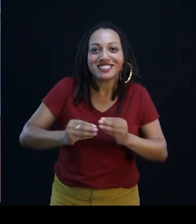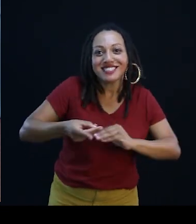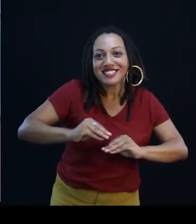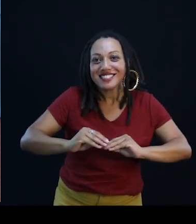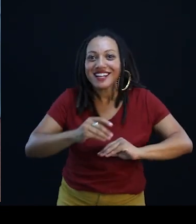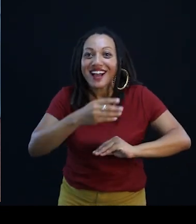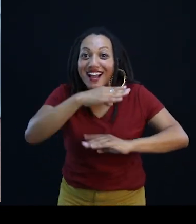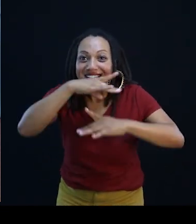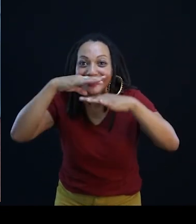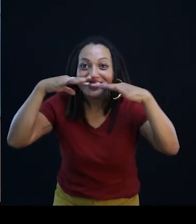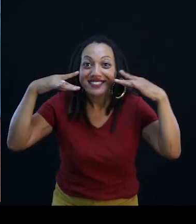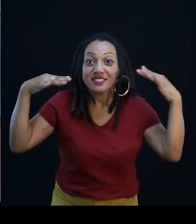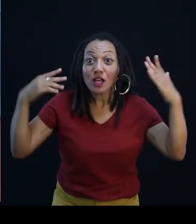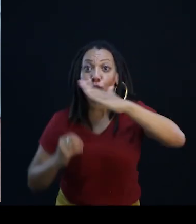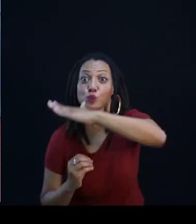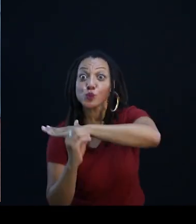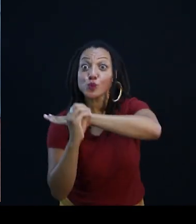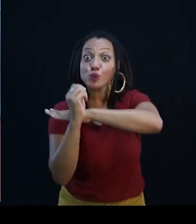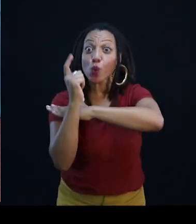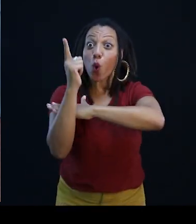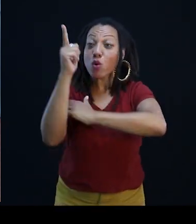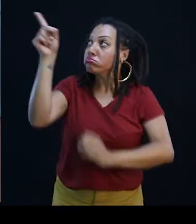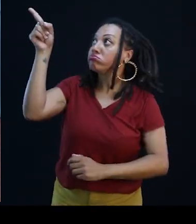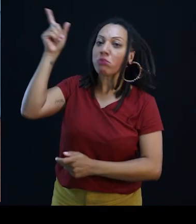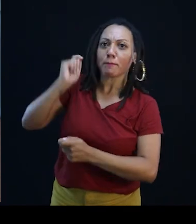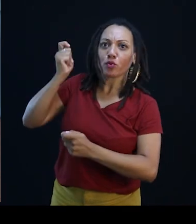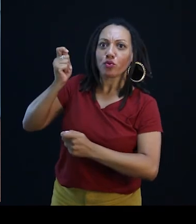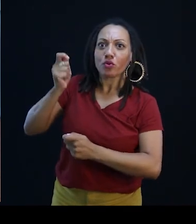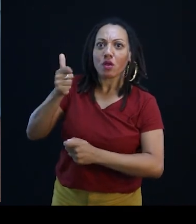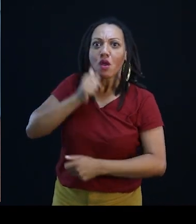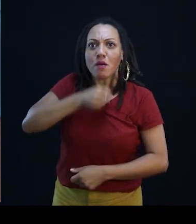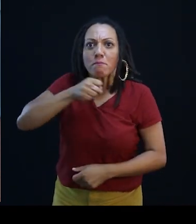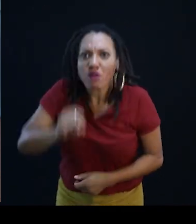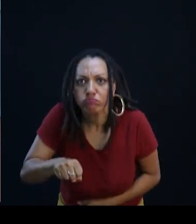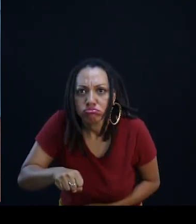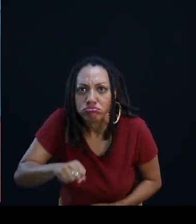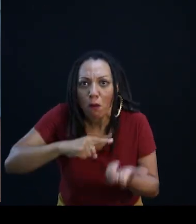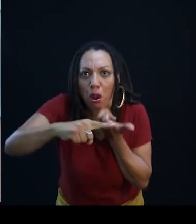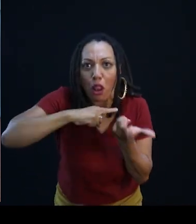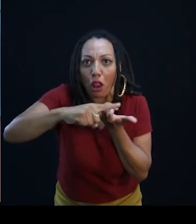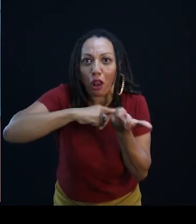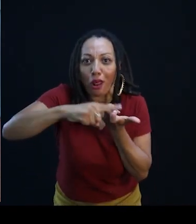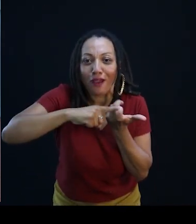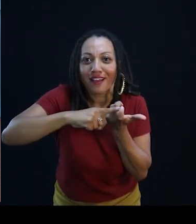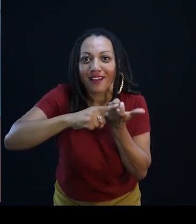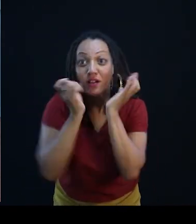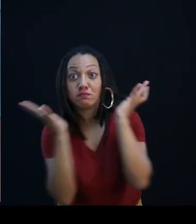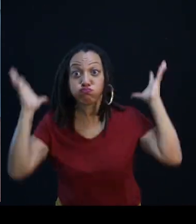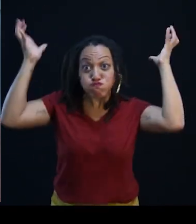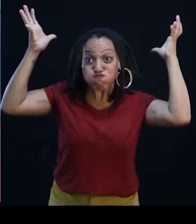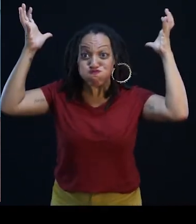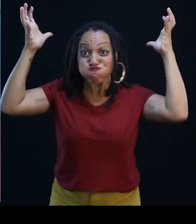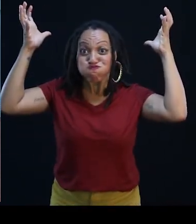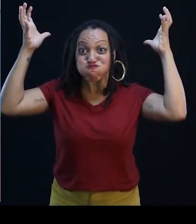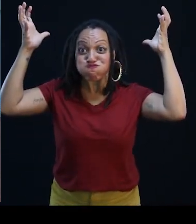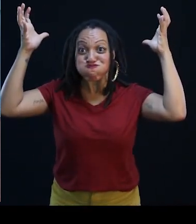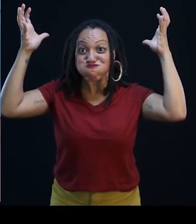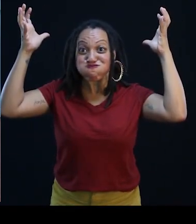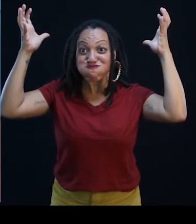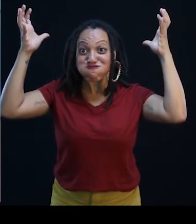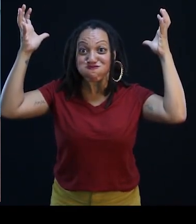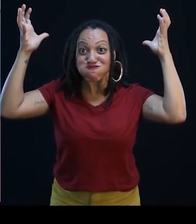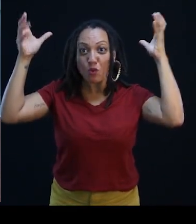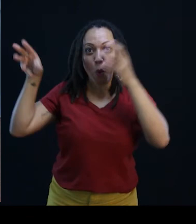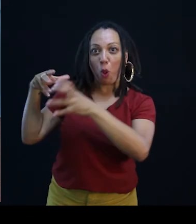mais dobra, mais cheira. O sol vem nascendo ali, eu vi uma velhinha assim, com a trouxa desse